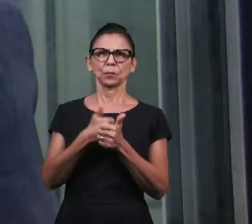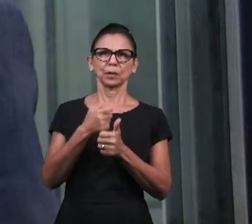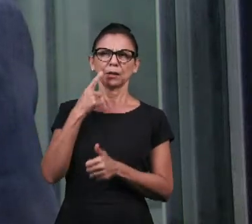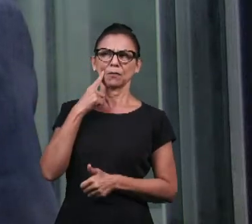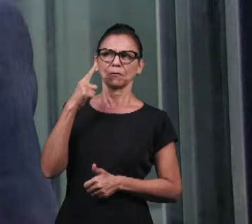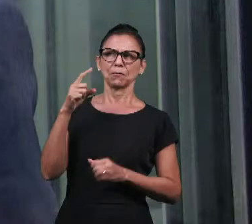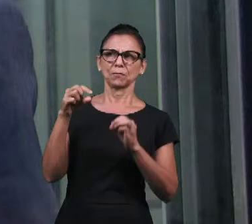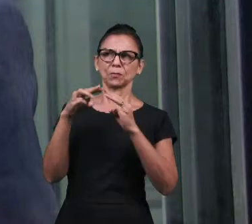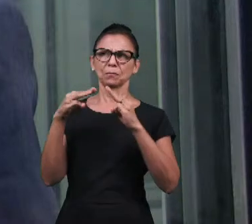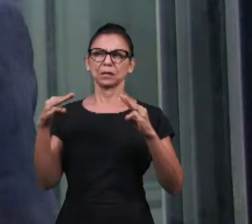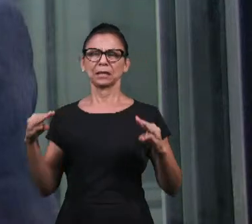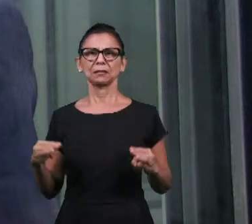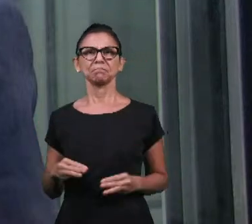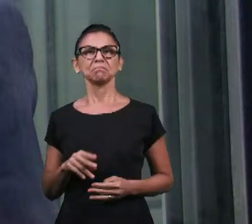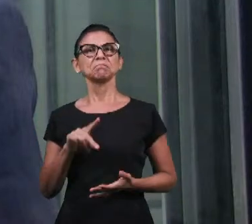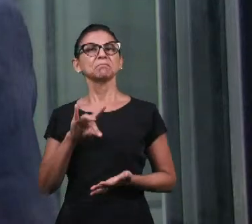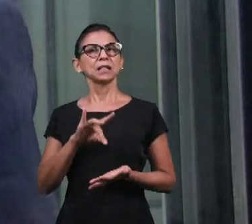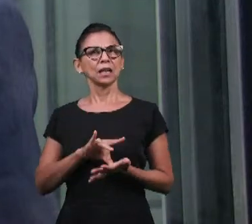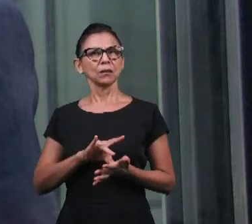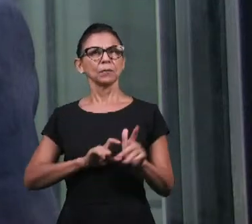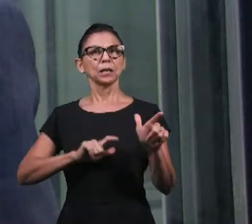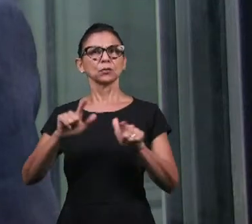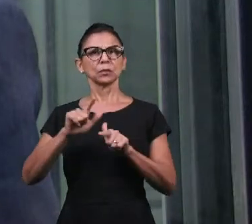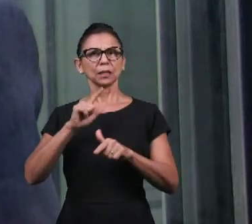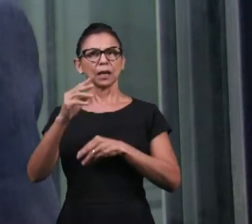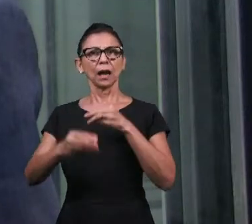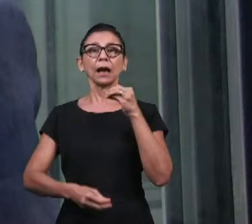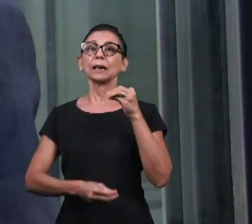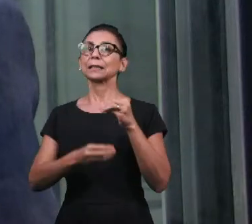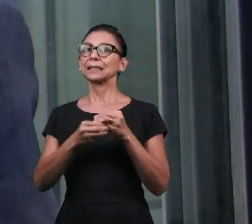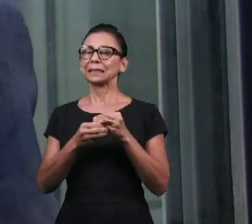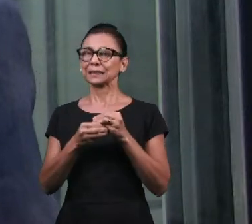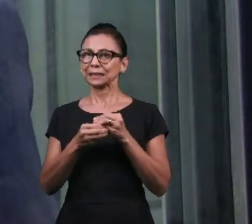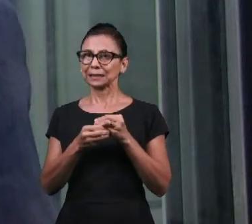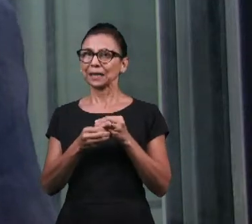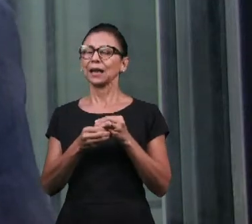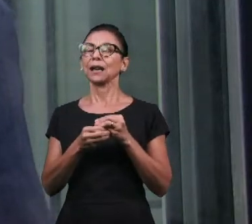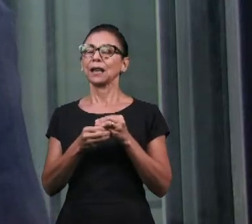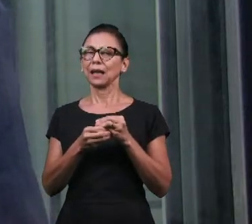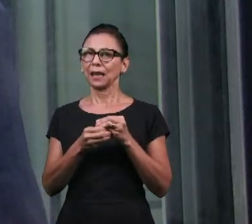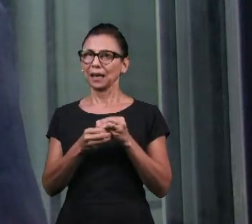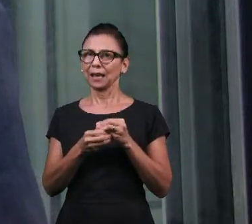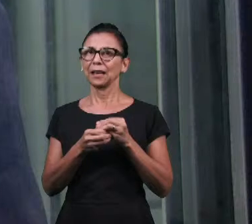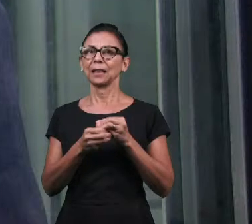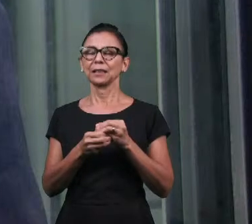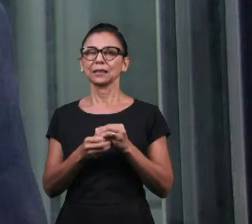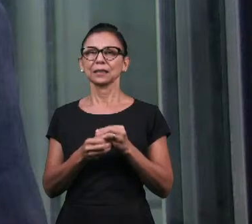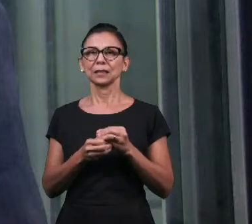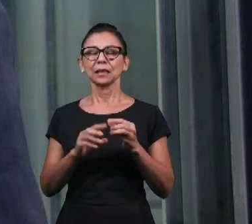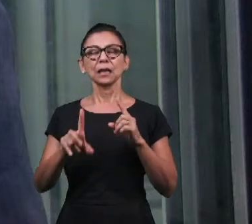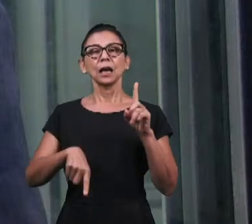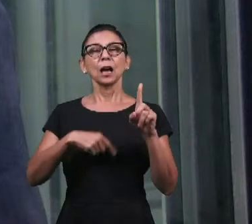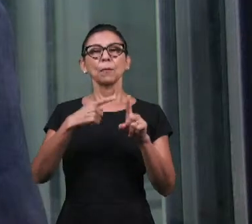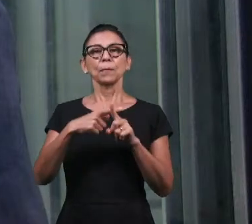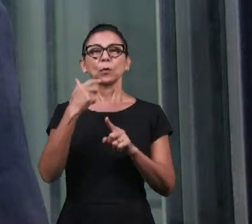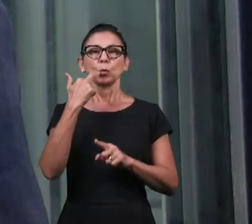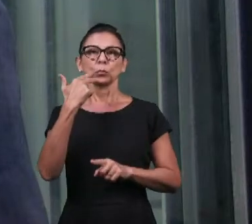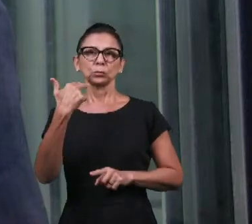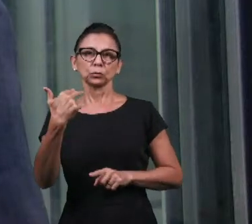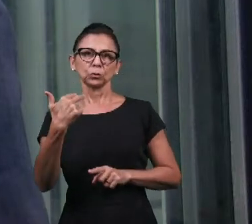e é realmente um trabalho que veio para acrescentar, é mais um idioma que nós temos para comunicar com o